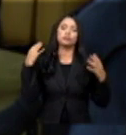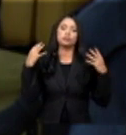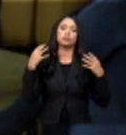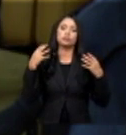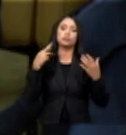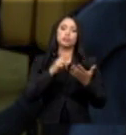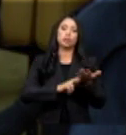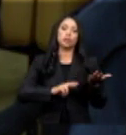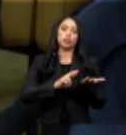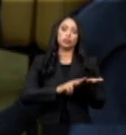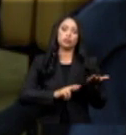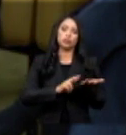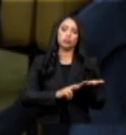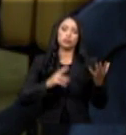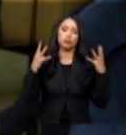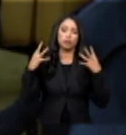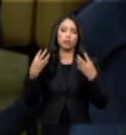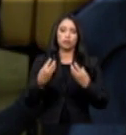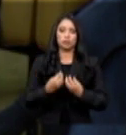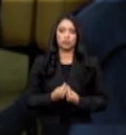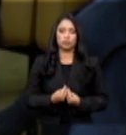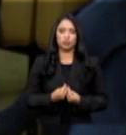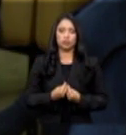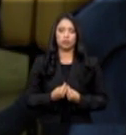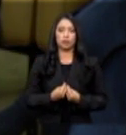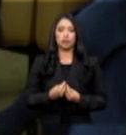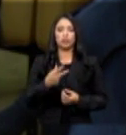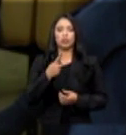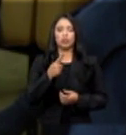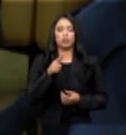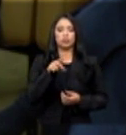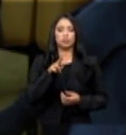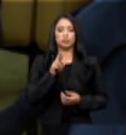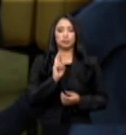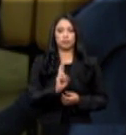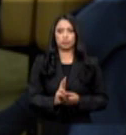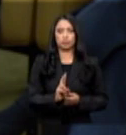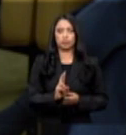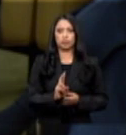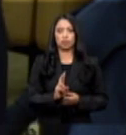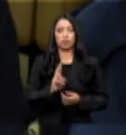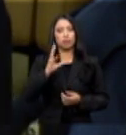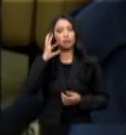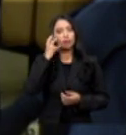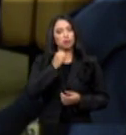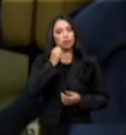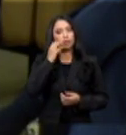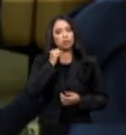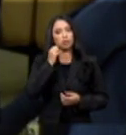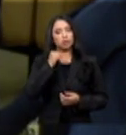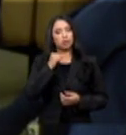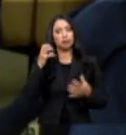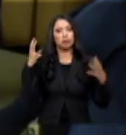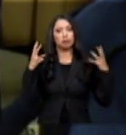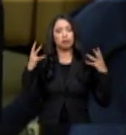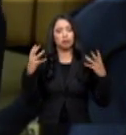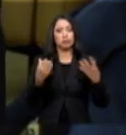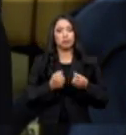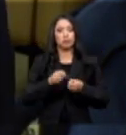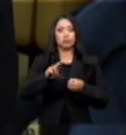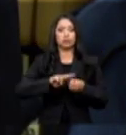senhores ministros, excelentíssimo senhor Procurador-Geral da República, Augusto Aras, senhor ministro da